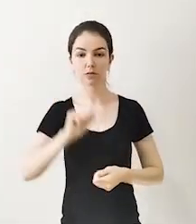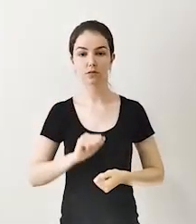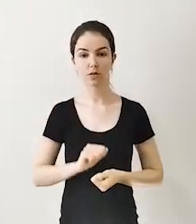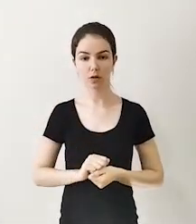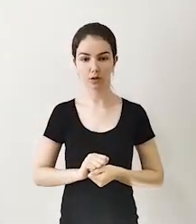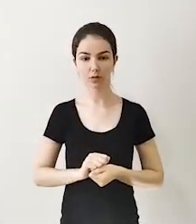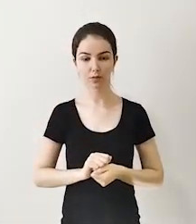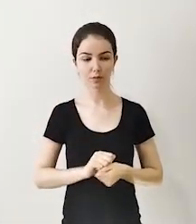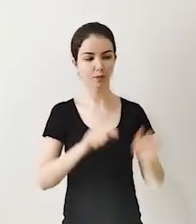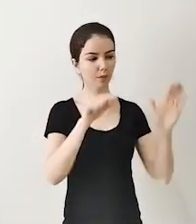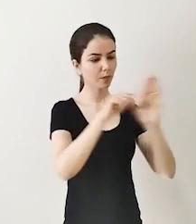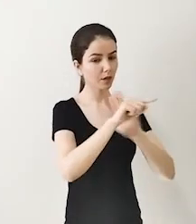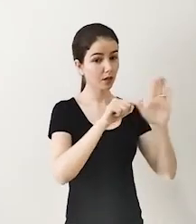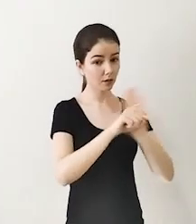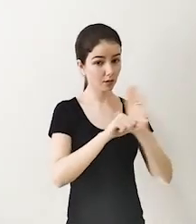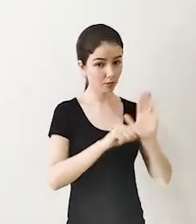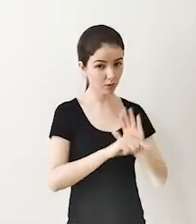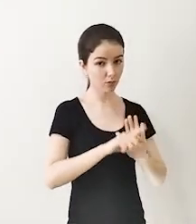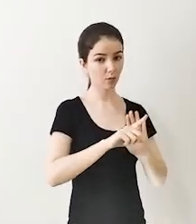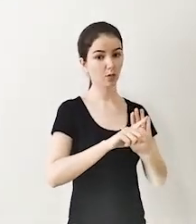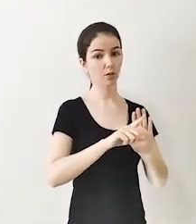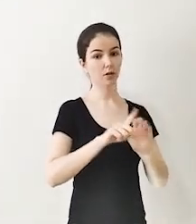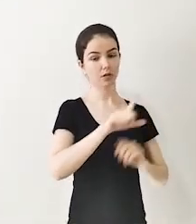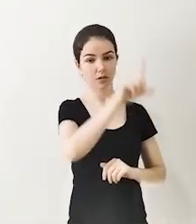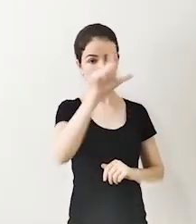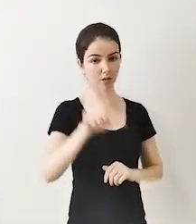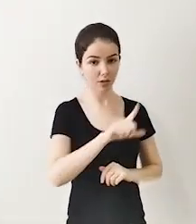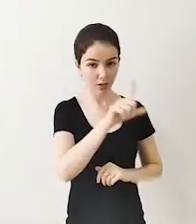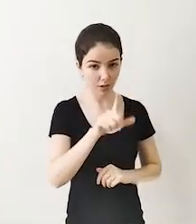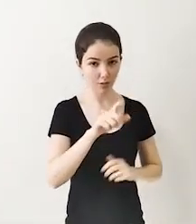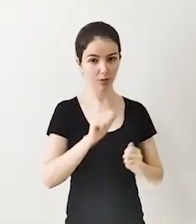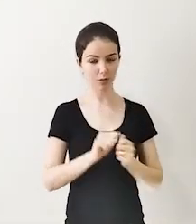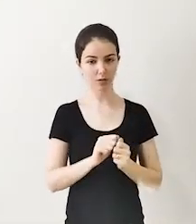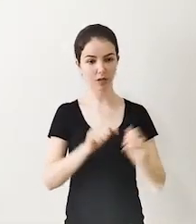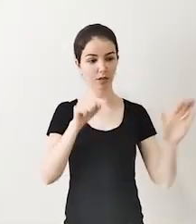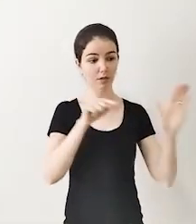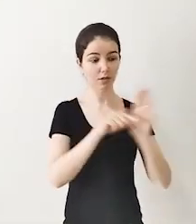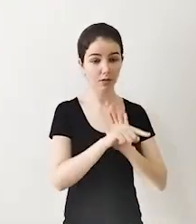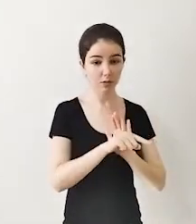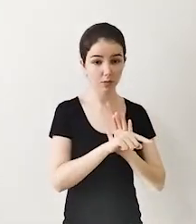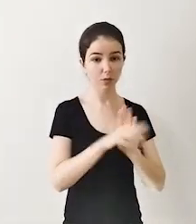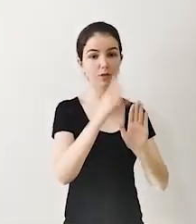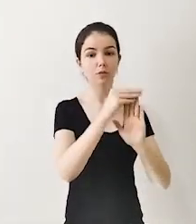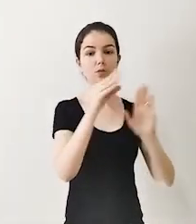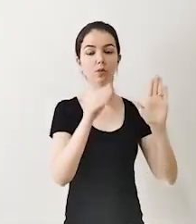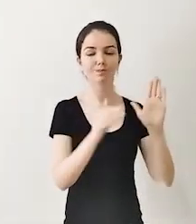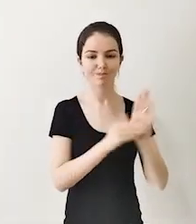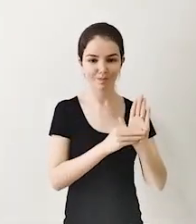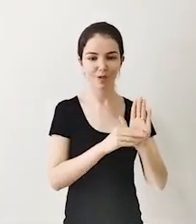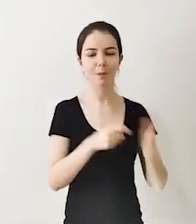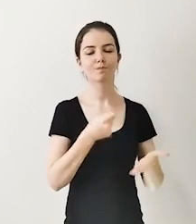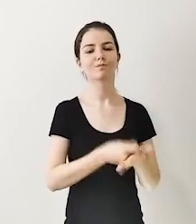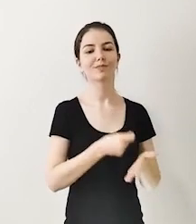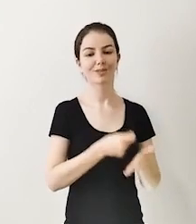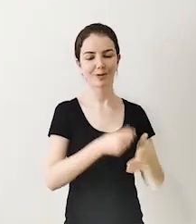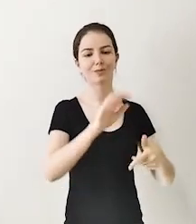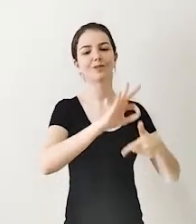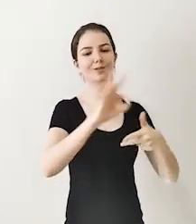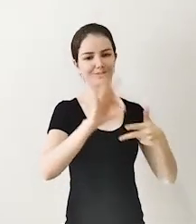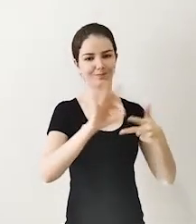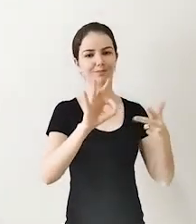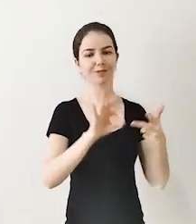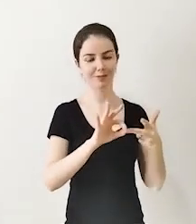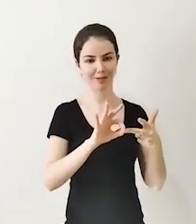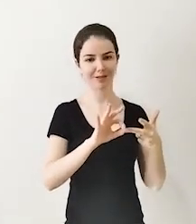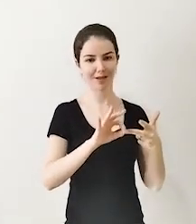Para as questões de literatura, ele é um dos momentos, uma das questões, um dos conteúdos mais cobrados na prova do Enem é o